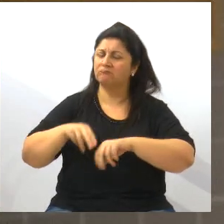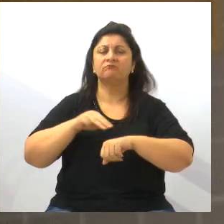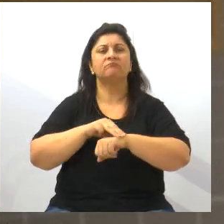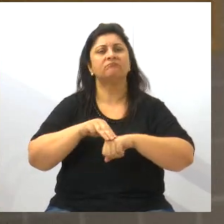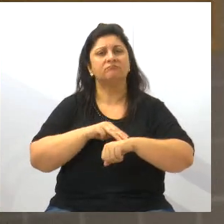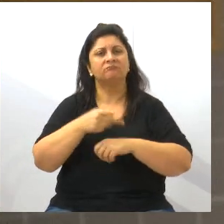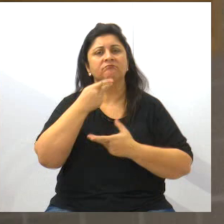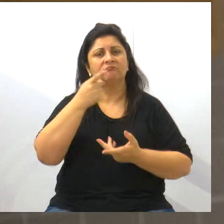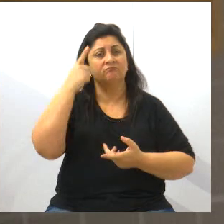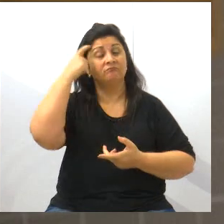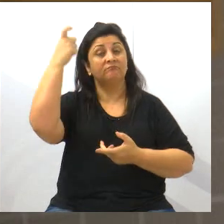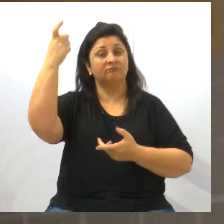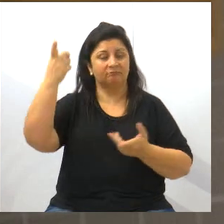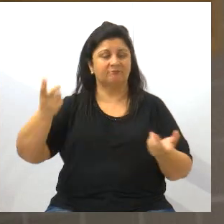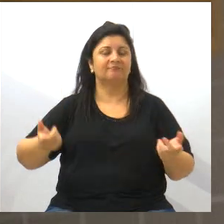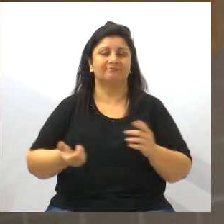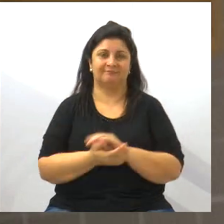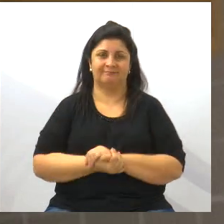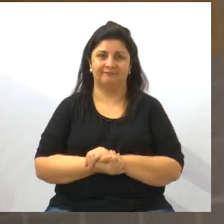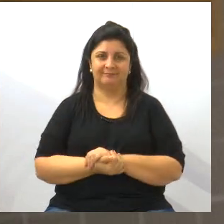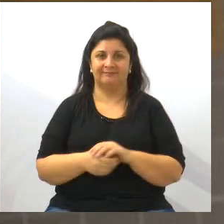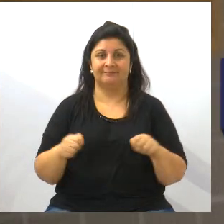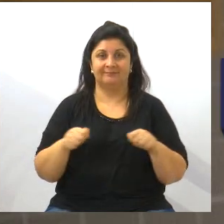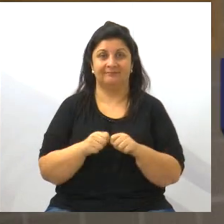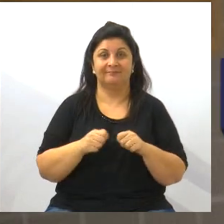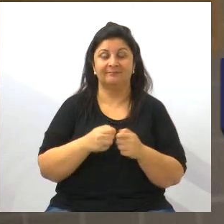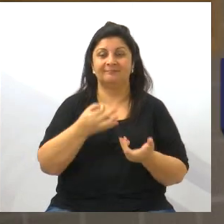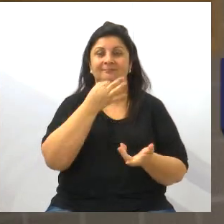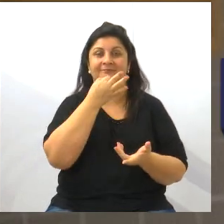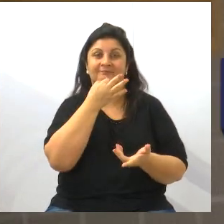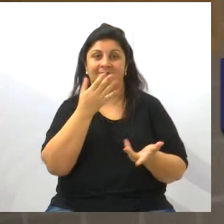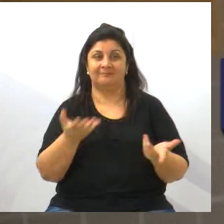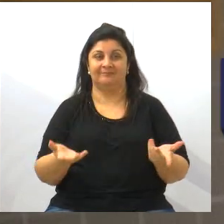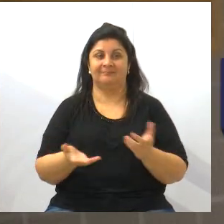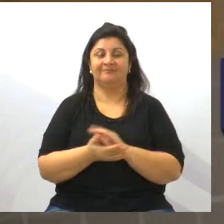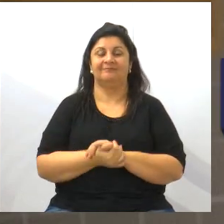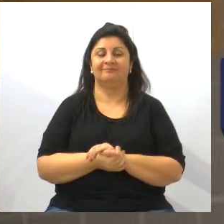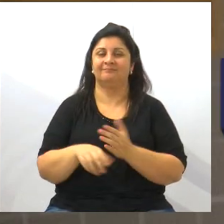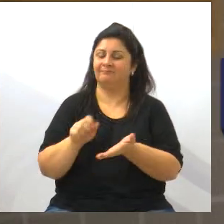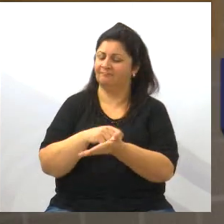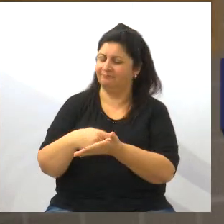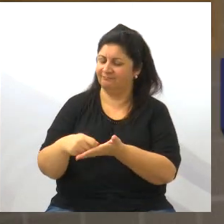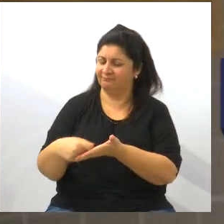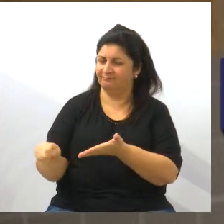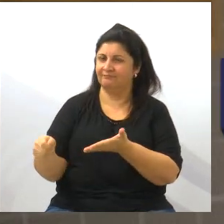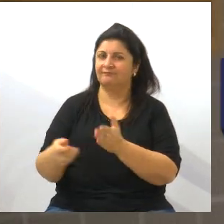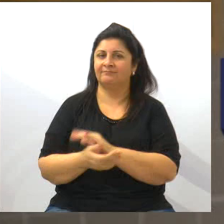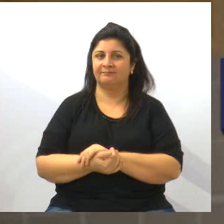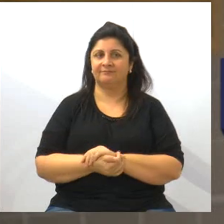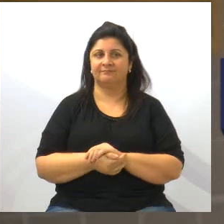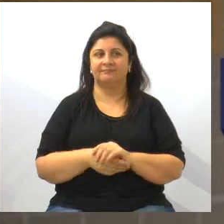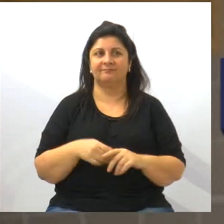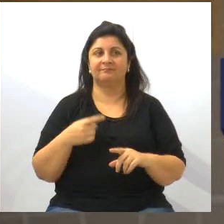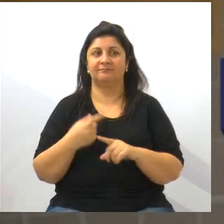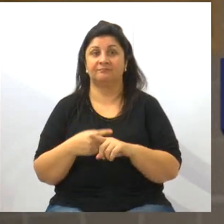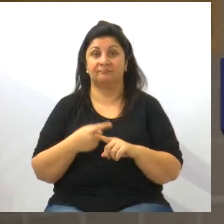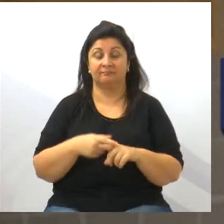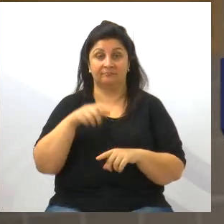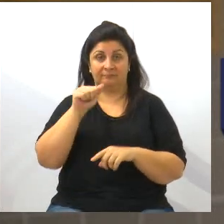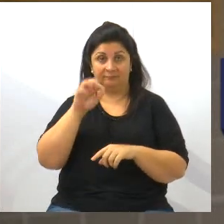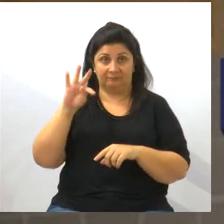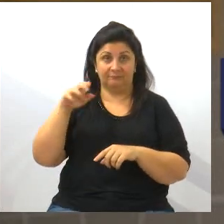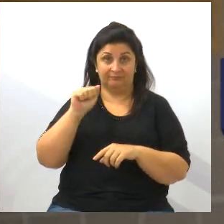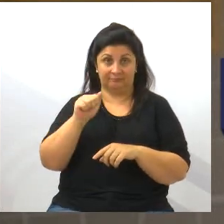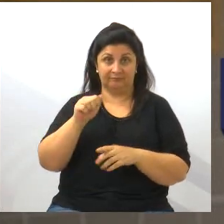colocar as suas ideias. Não é? Fazer as suas sugestões, fazer os seus registros, né? Porque nas atas dos